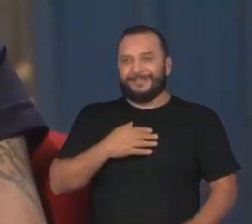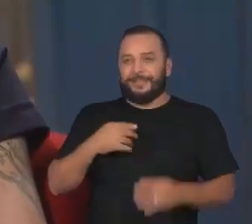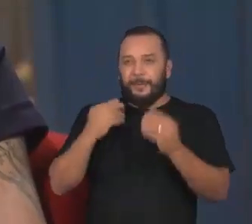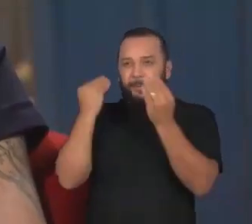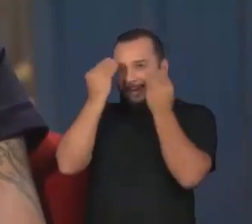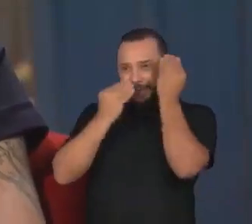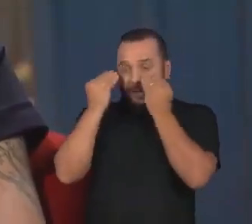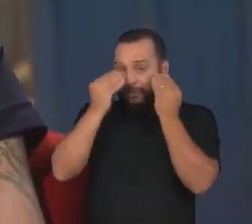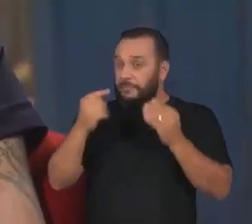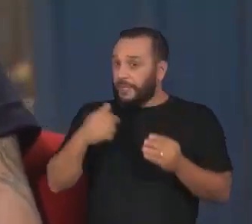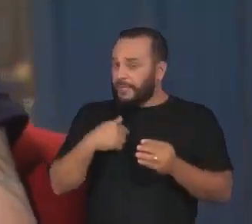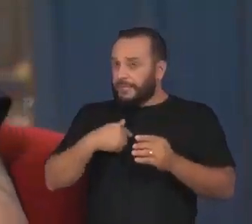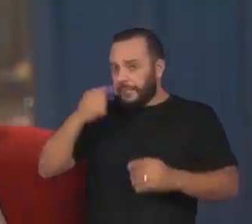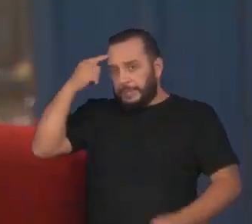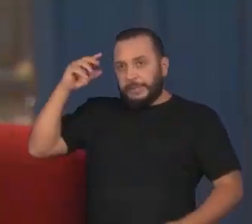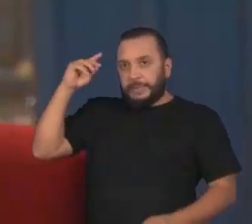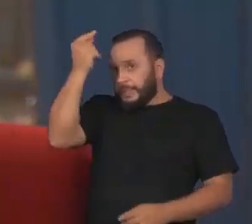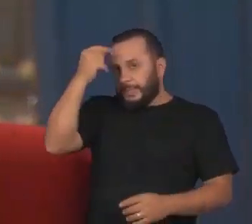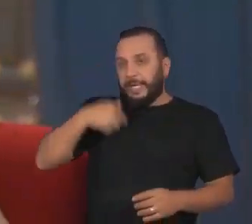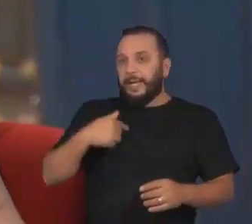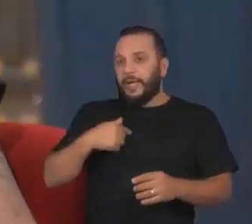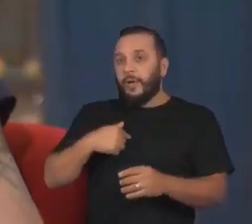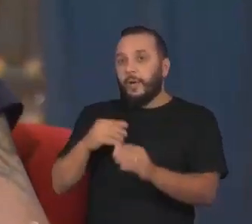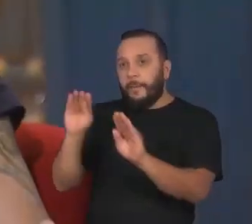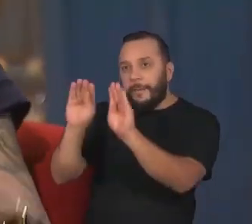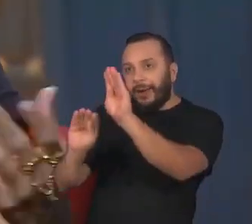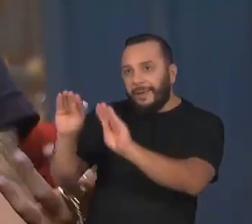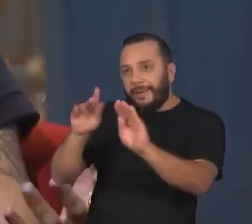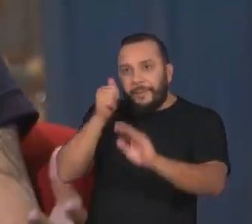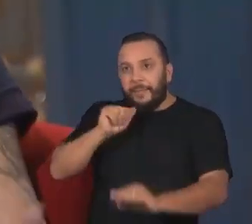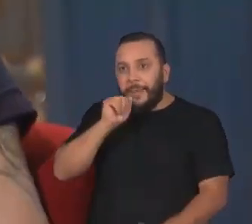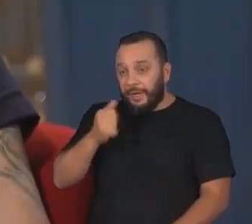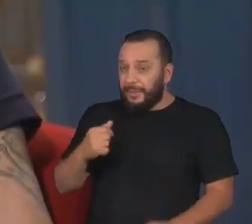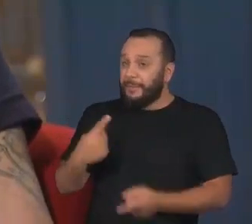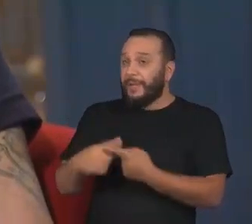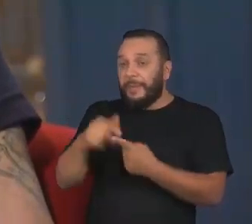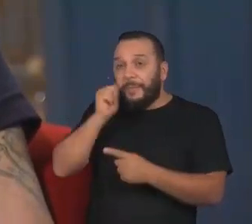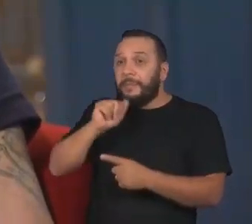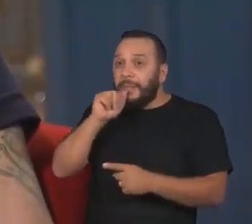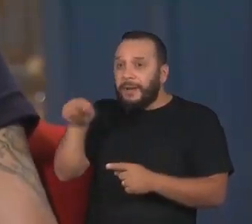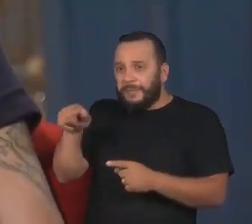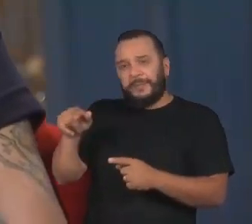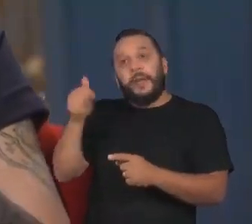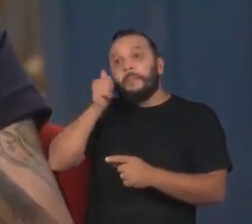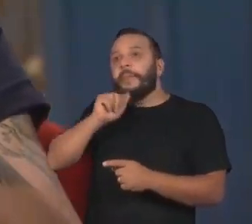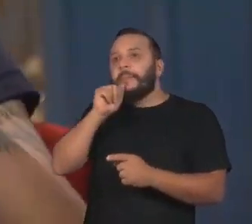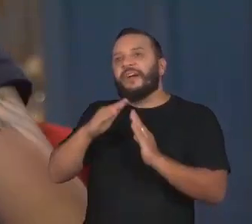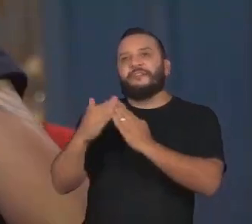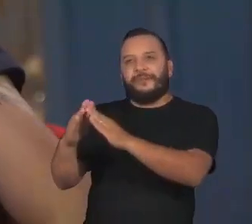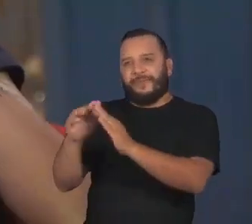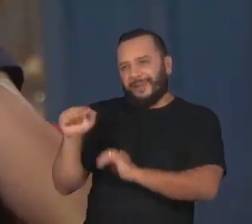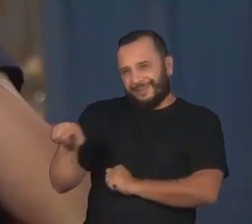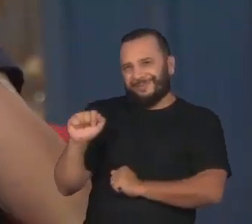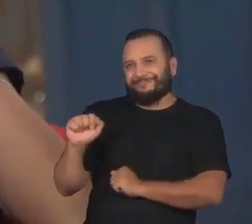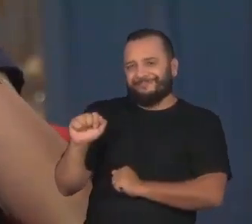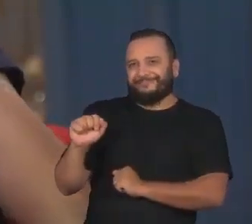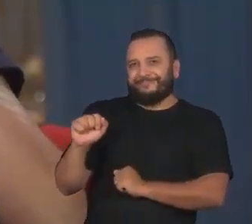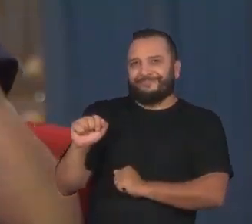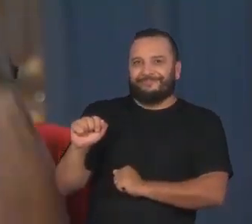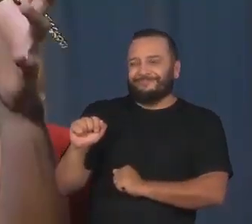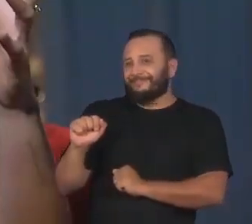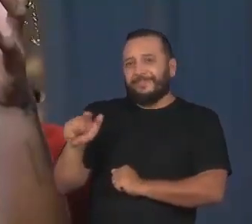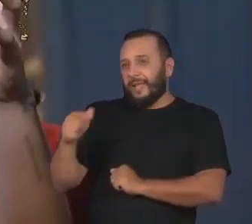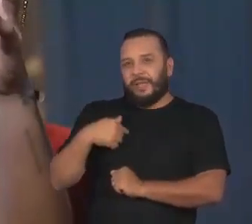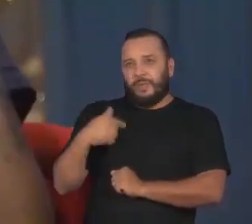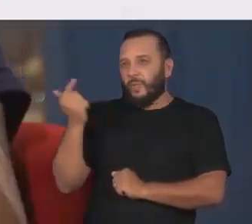meu jogo virou na verdade quando eu maquiei a minha mãe porque minha mãe mãe de favela então tipo ela ela ela